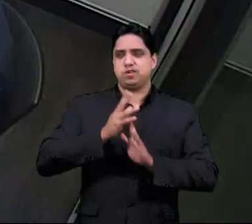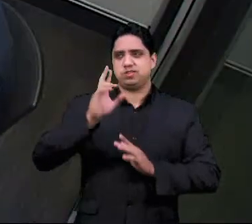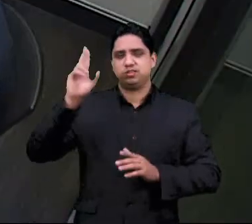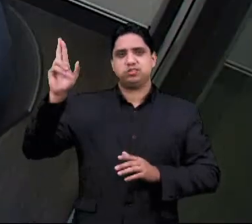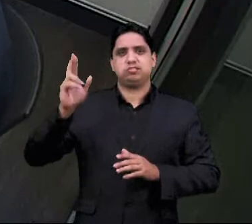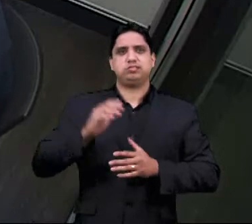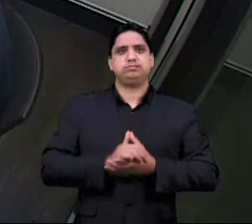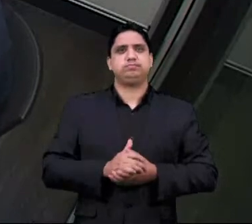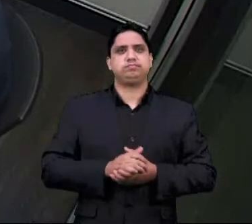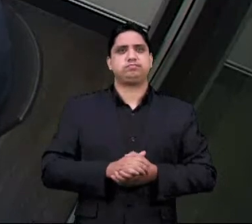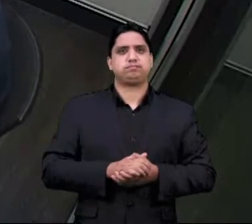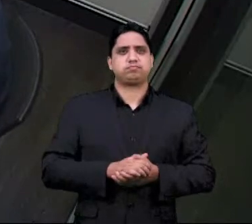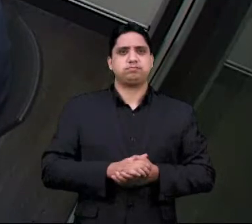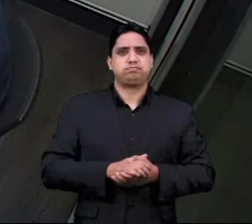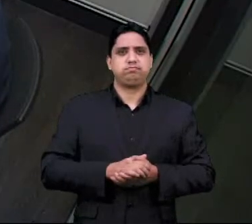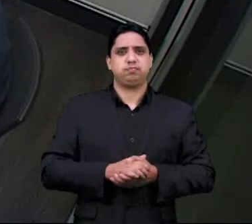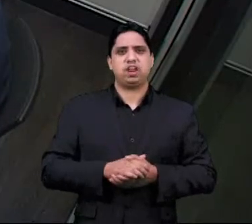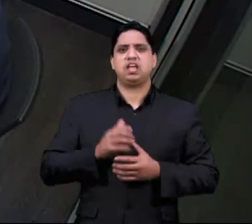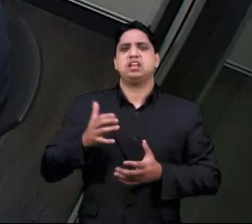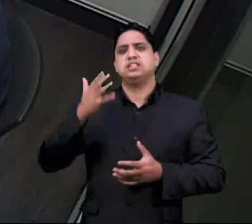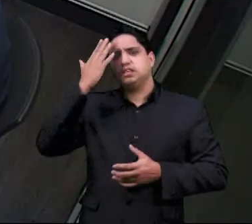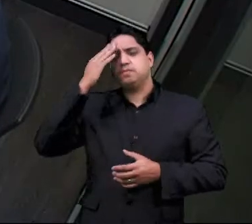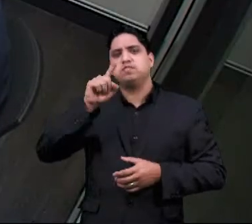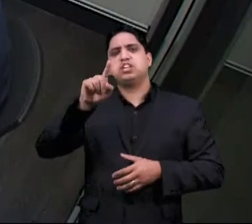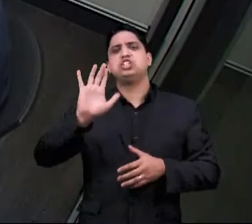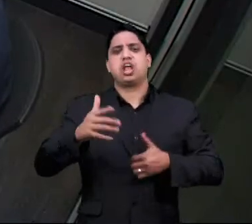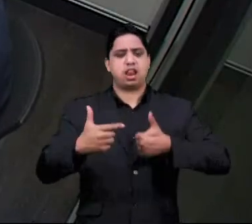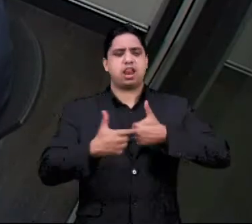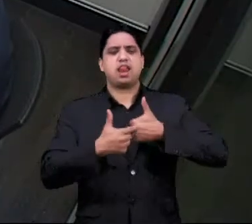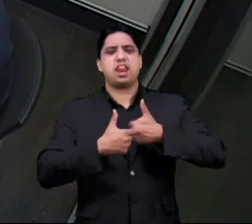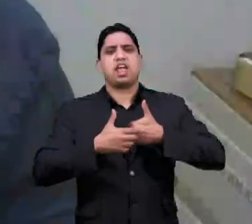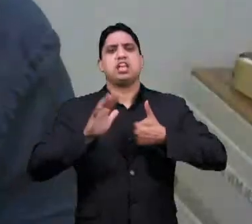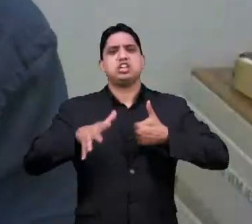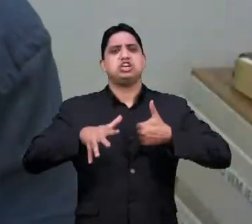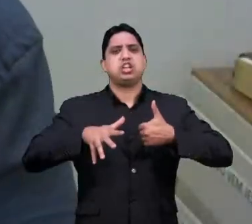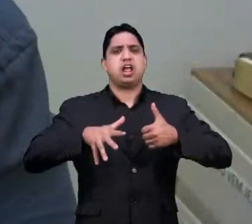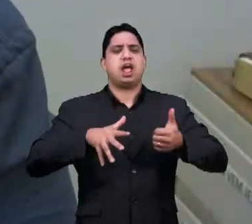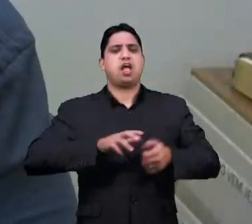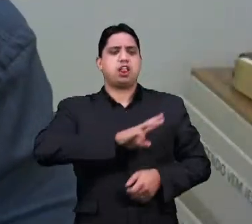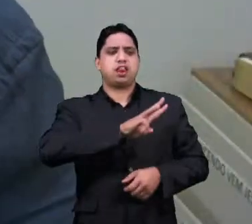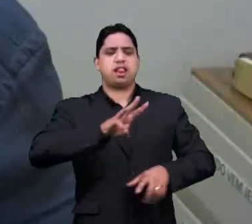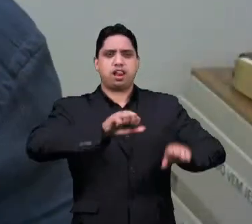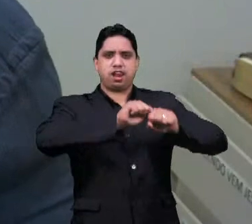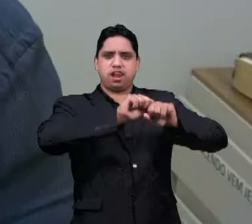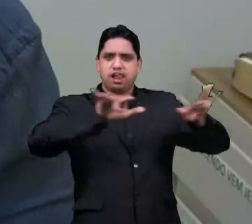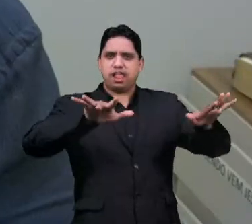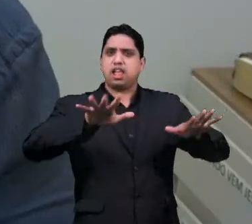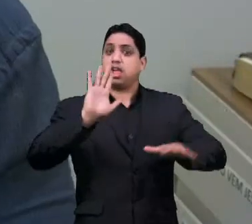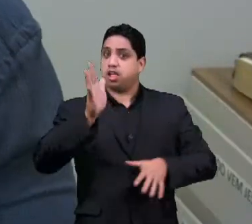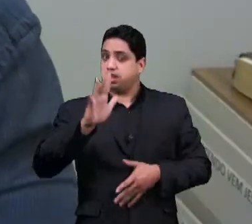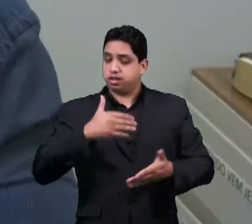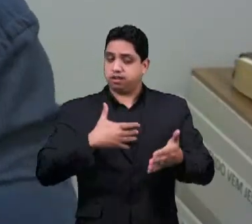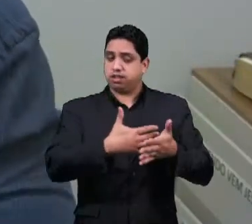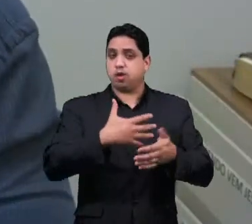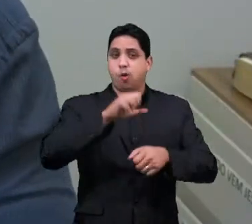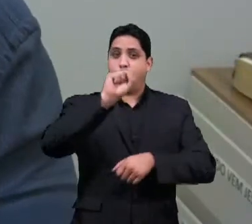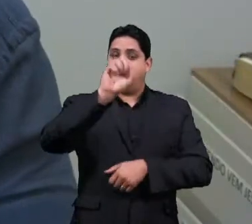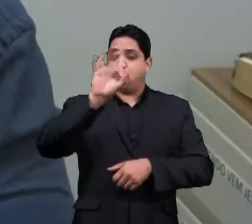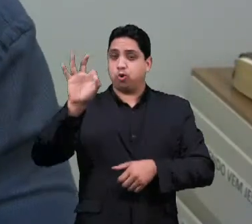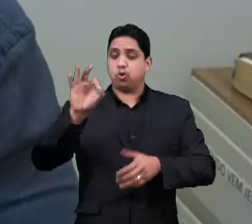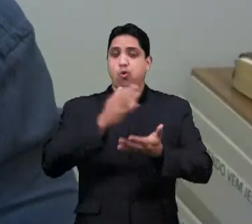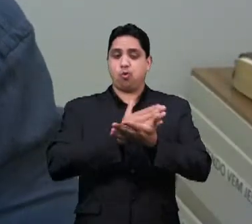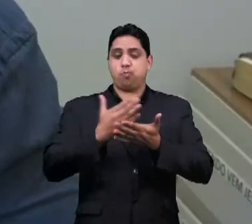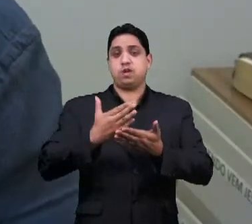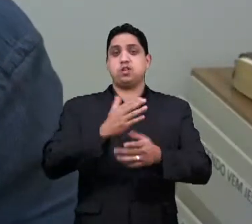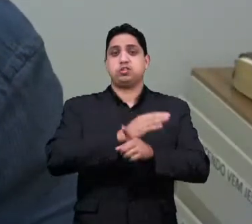quero saber se você já deu like aí, já compartilhou o link. Daqui um pouquinho tem um culto ao vivo pelo nosso canal no YouTube. Então compartilhe